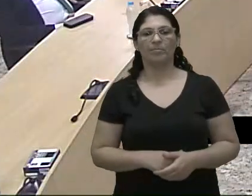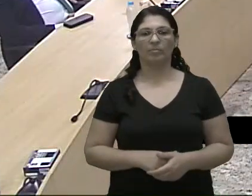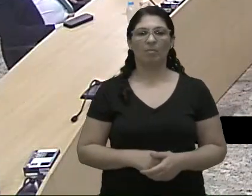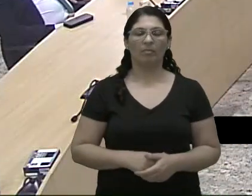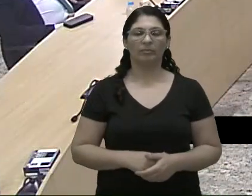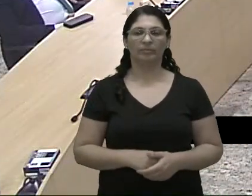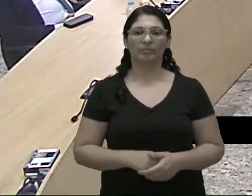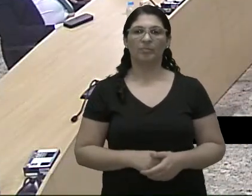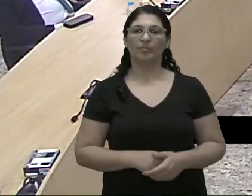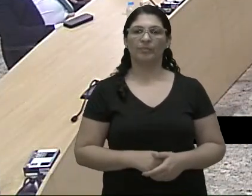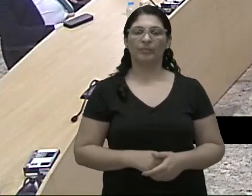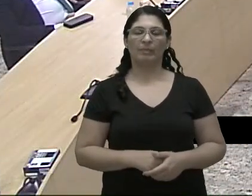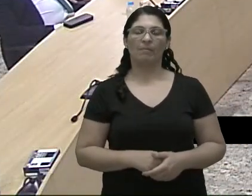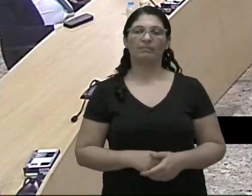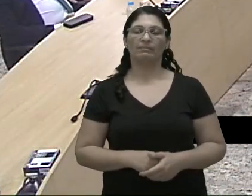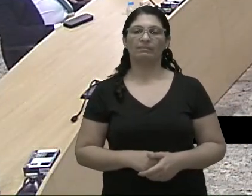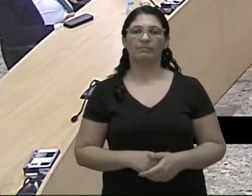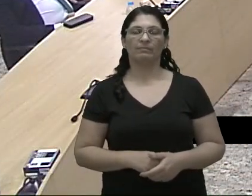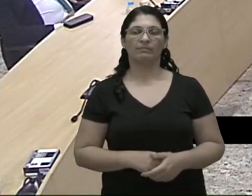Pode.